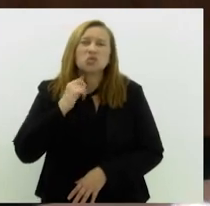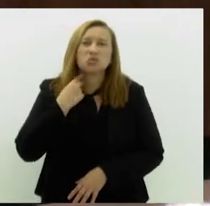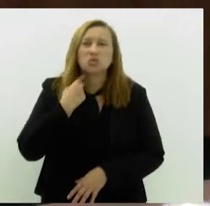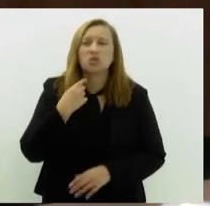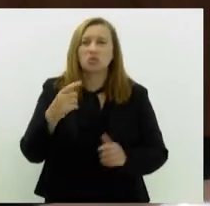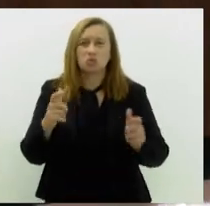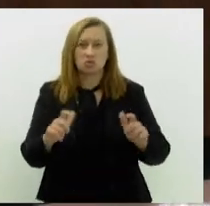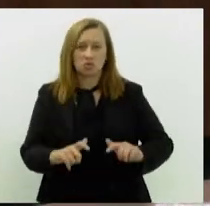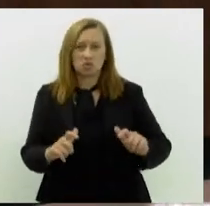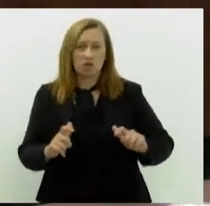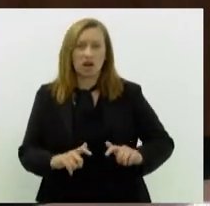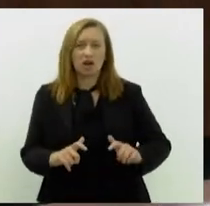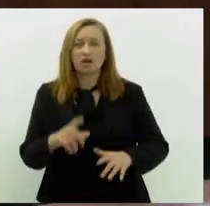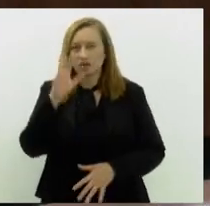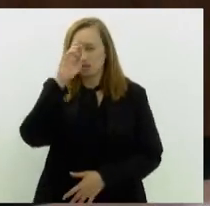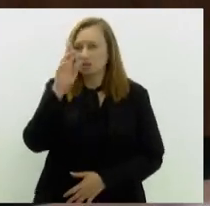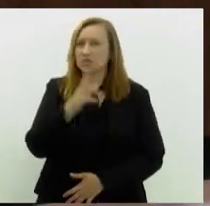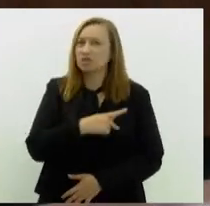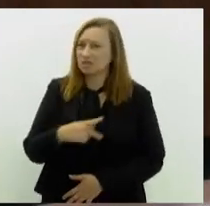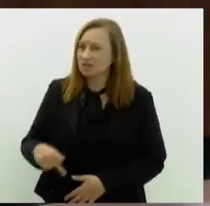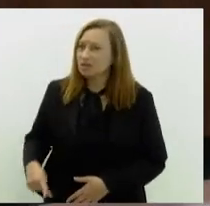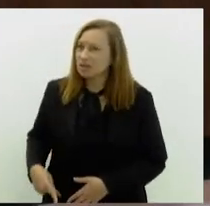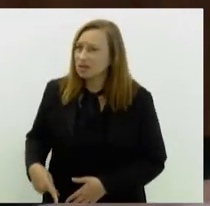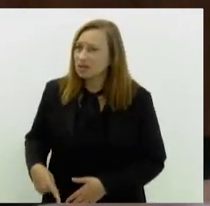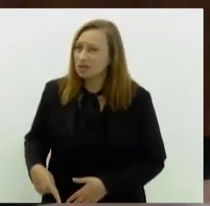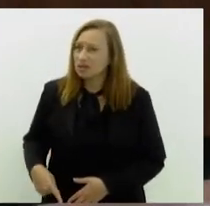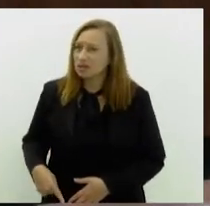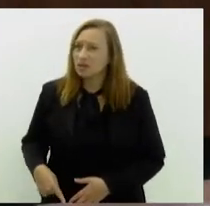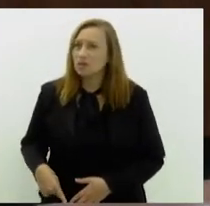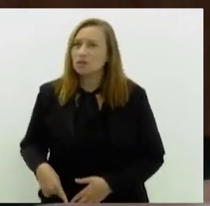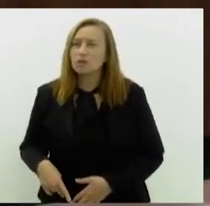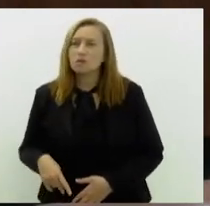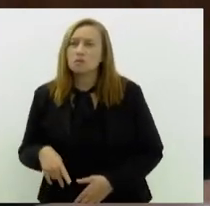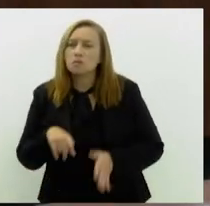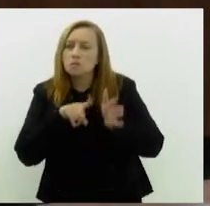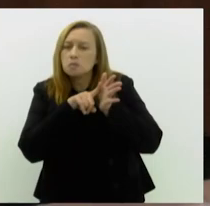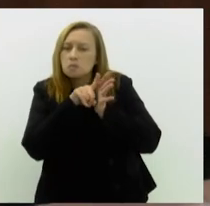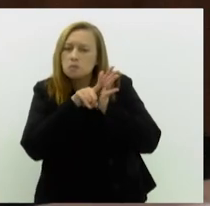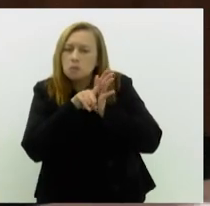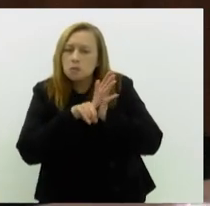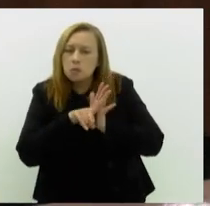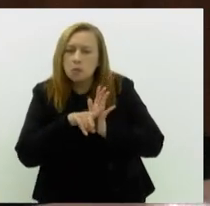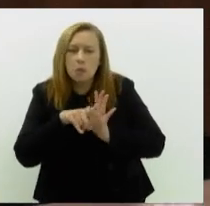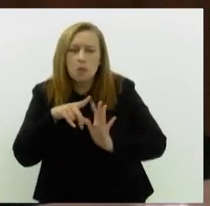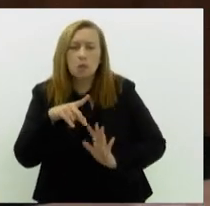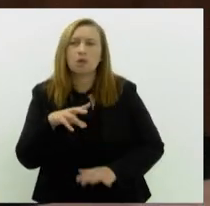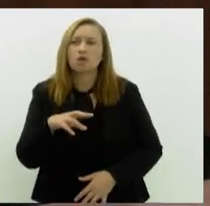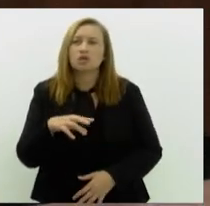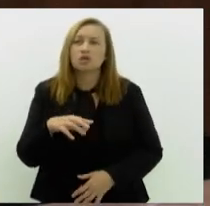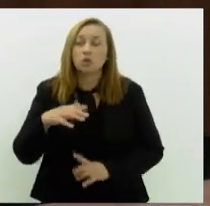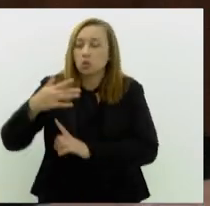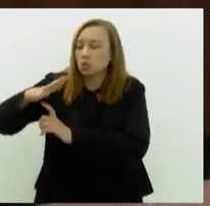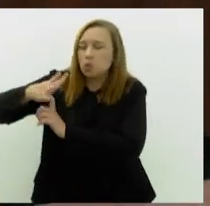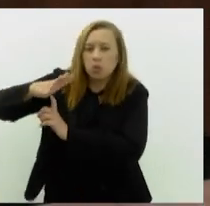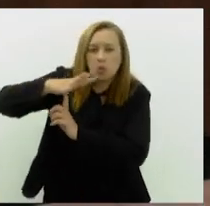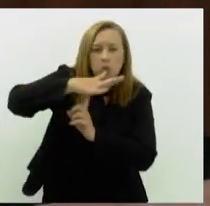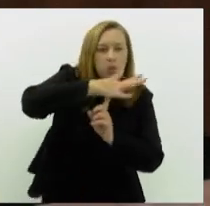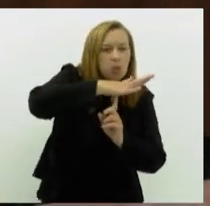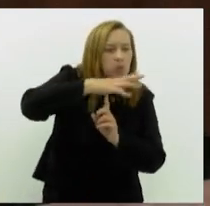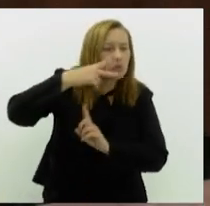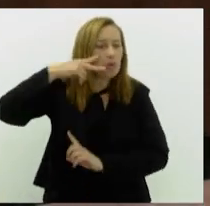E, senhor presidente, na vistoria de helicóptero, você verifica que